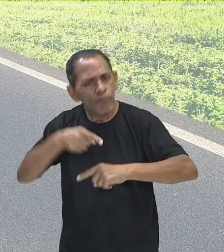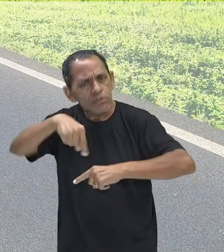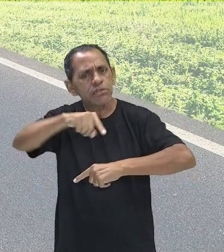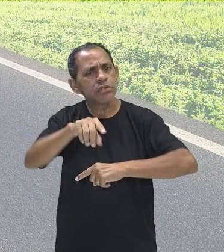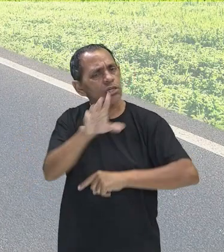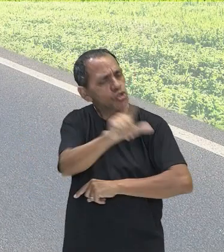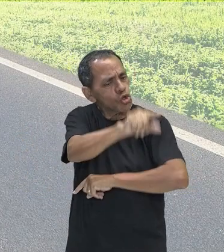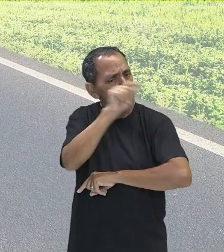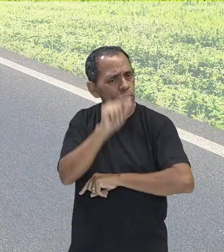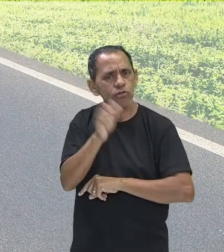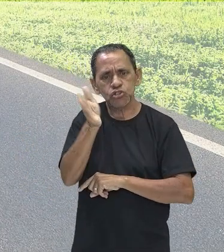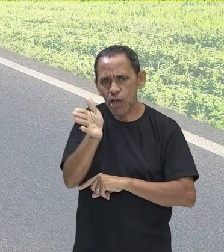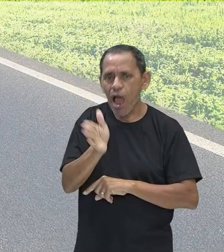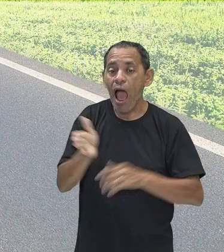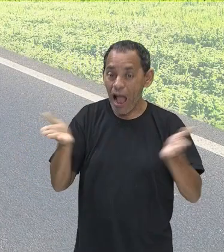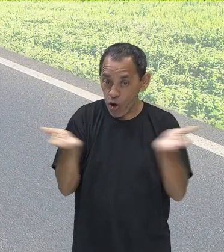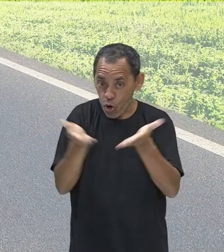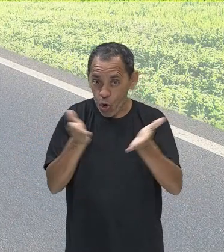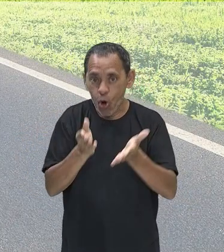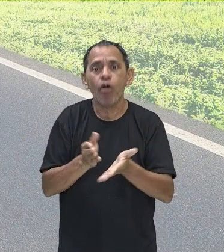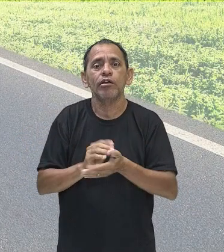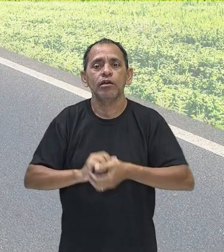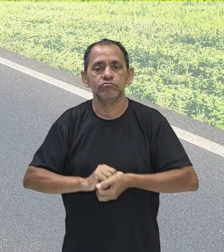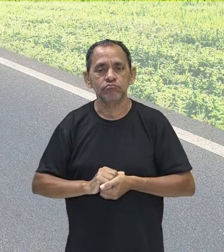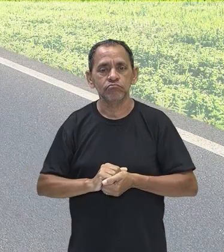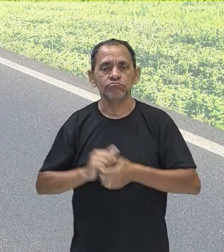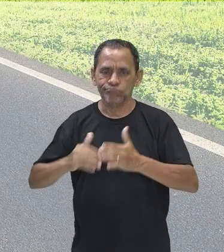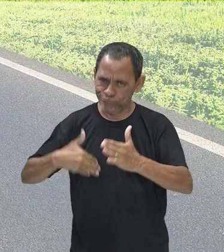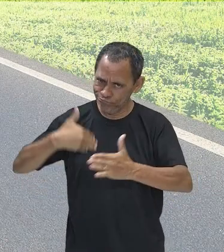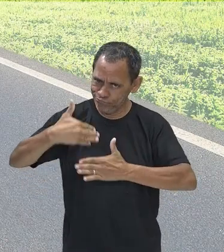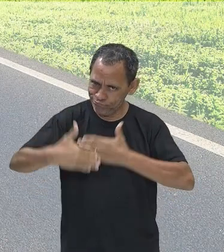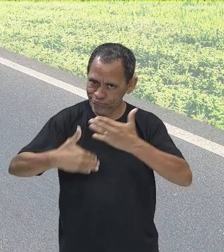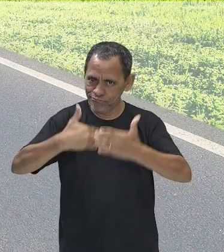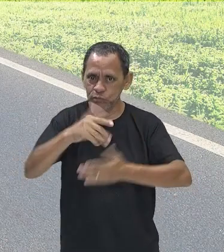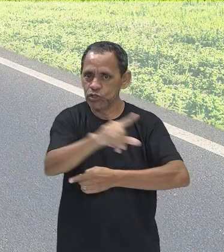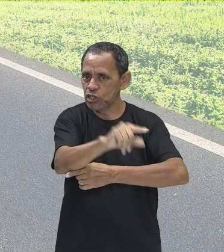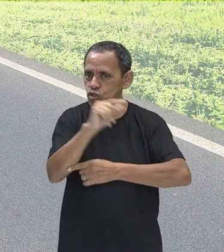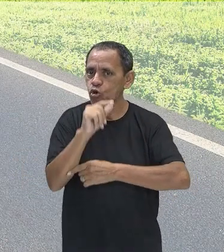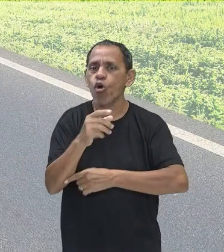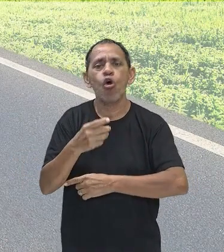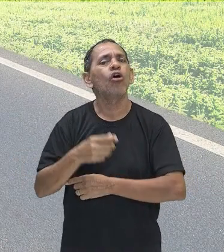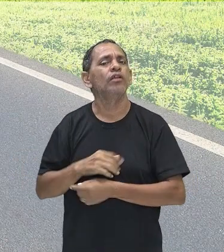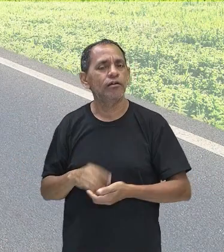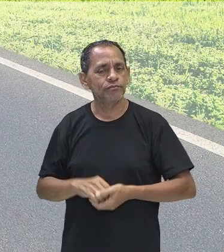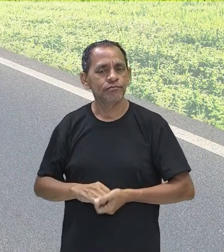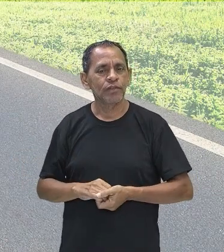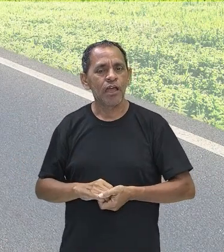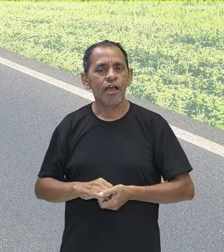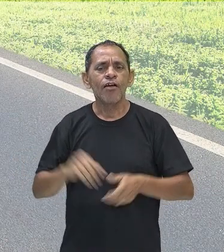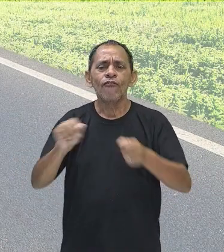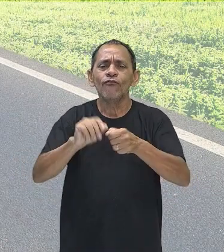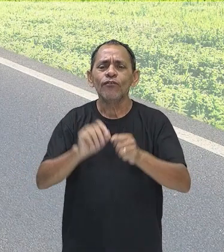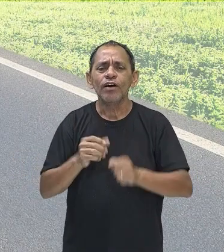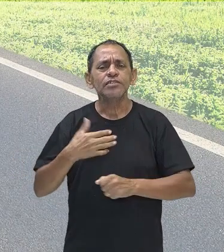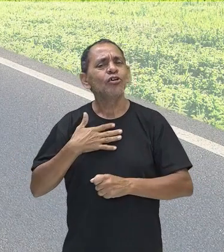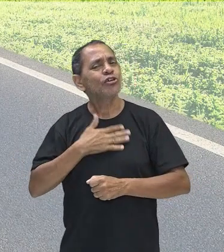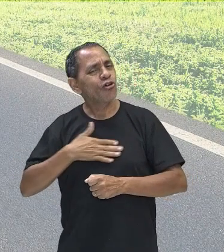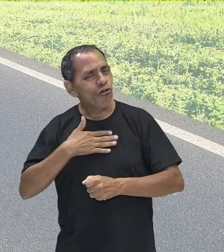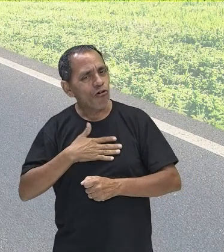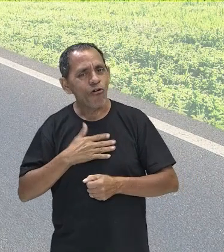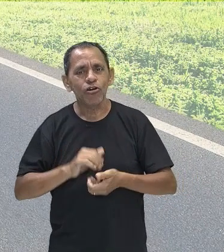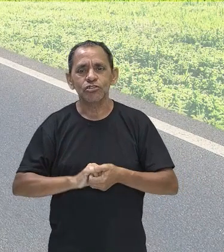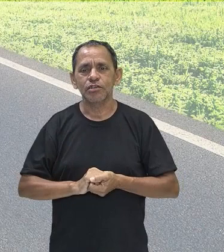suas escolhas e agora é só seguir, né, nas suas escolhas e fazer o que gosta. Eu deixo essa reflexão para a gente finalizar a aula de